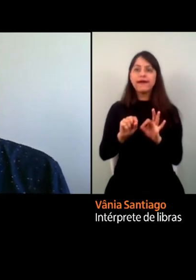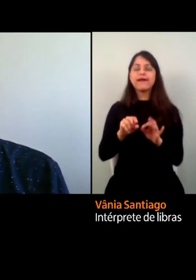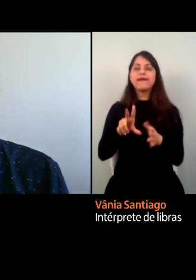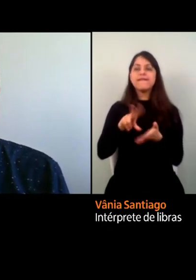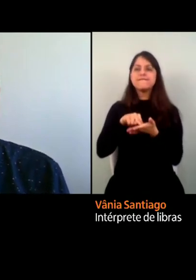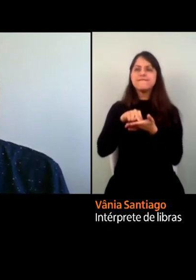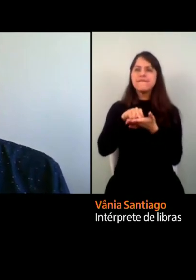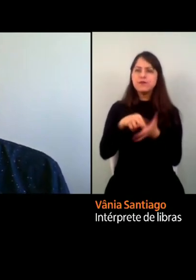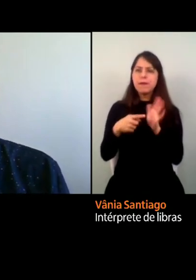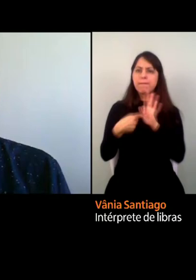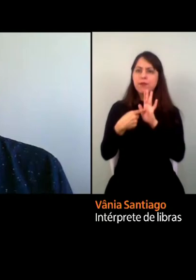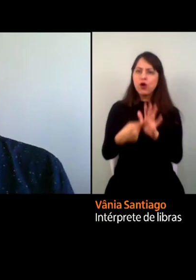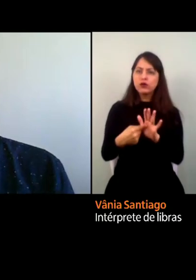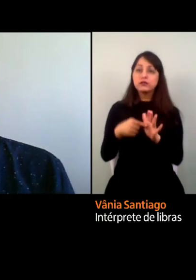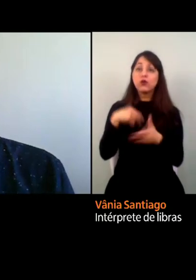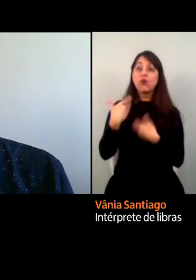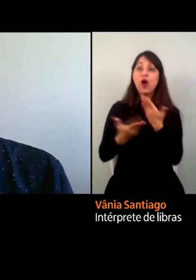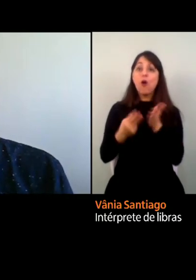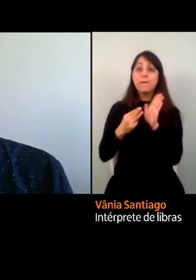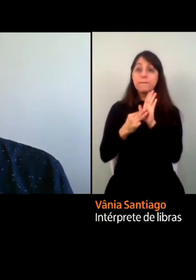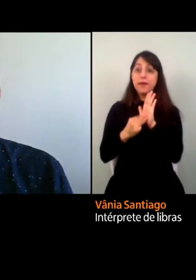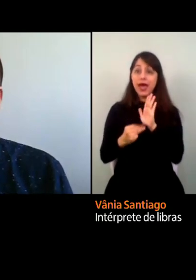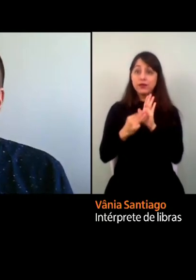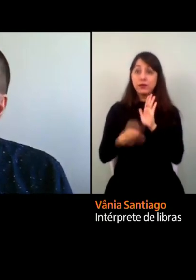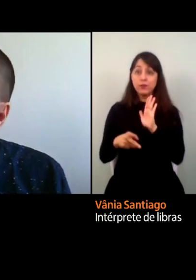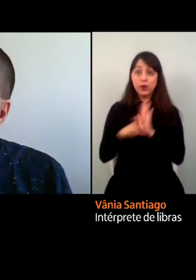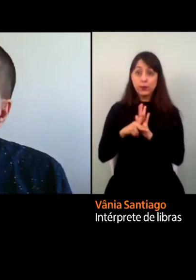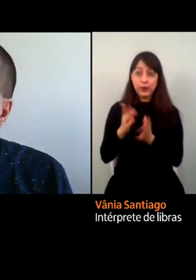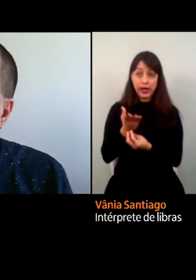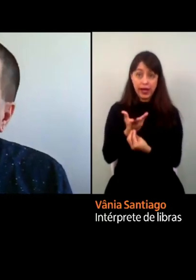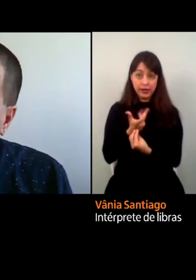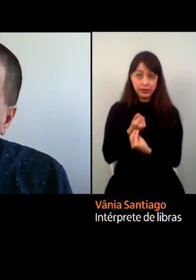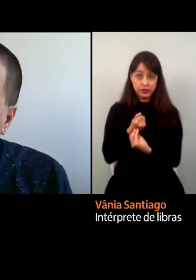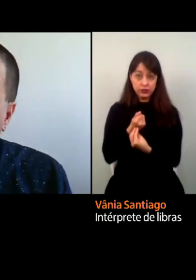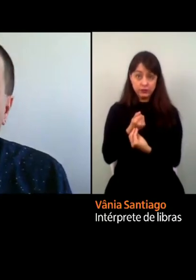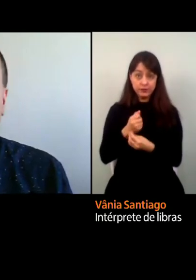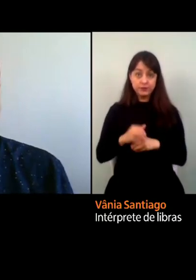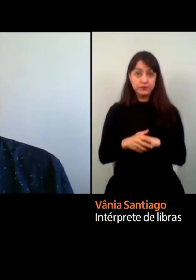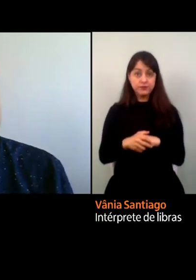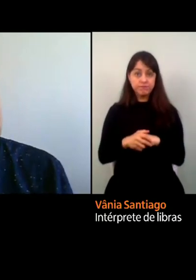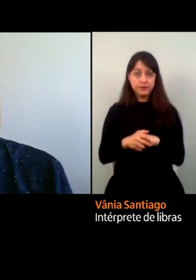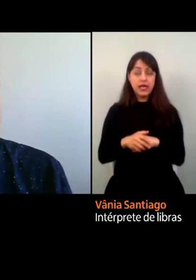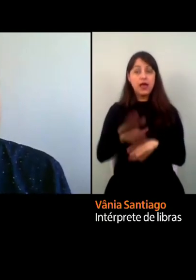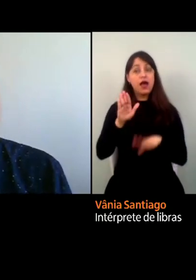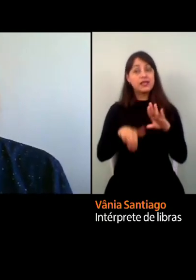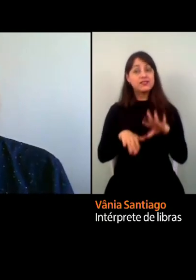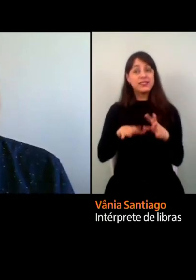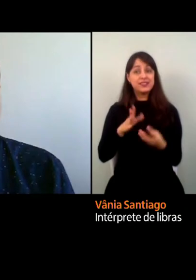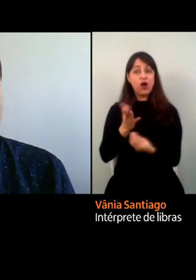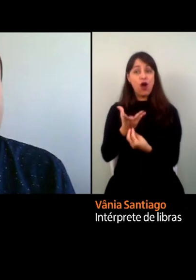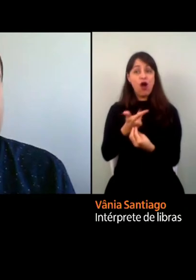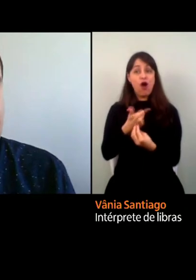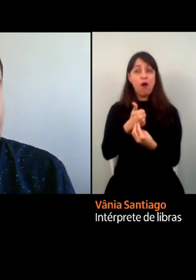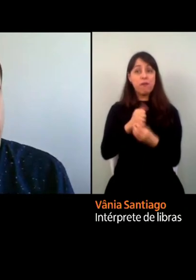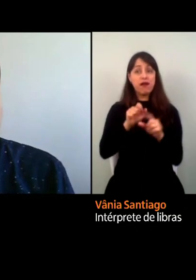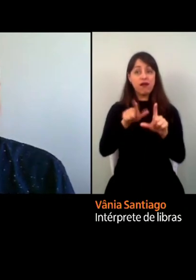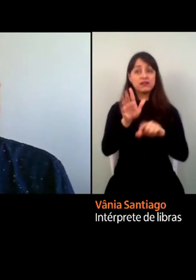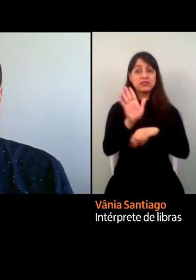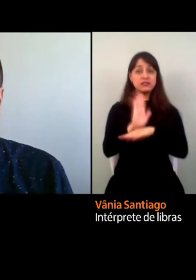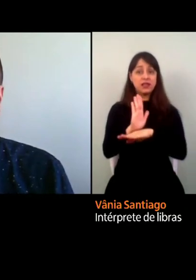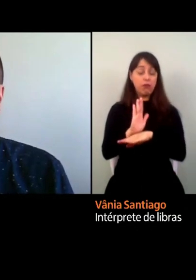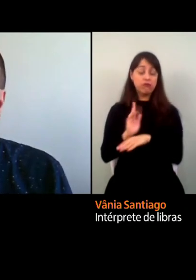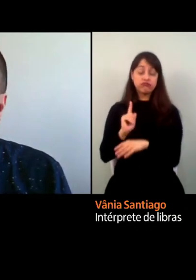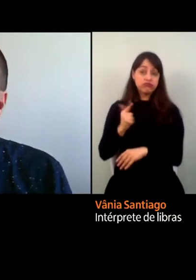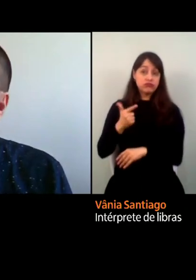corpo de sua arte. Tais obras podem não existir, e então é